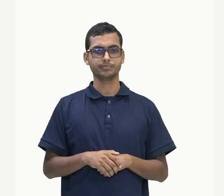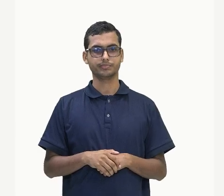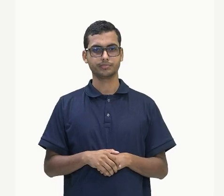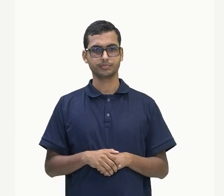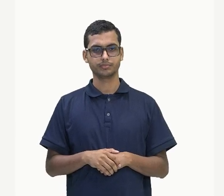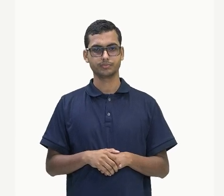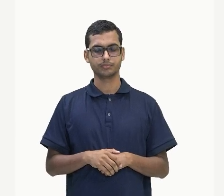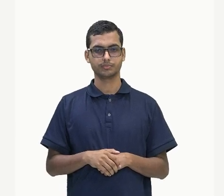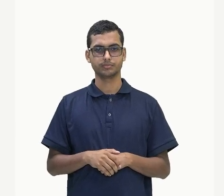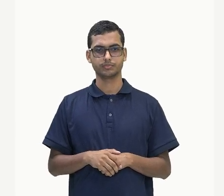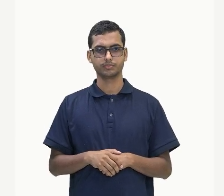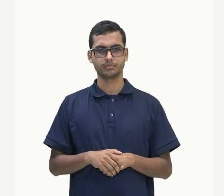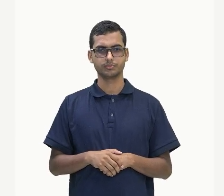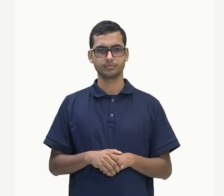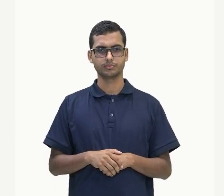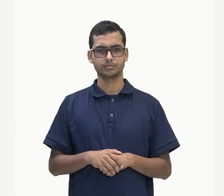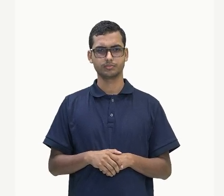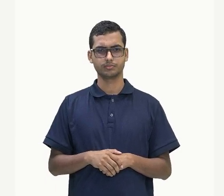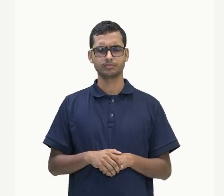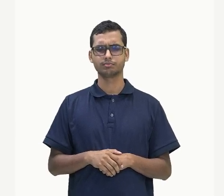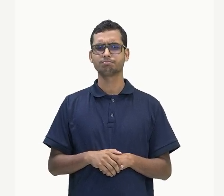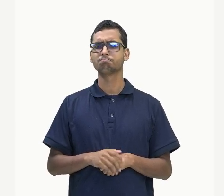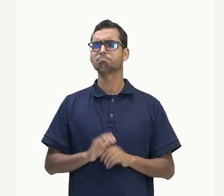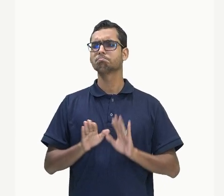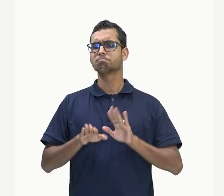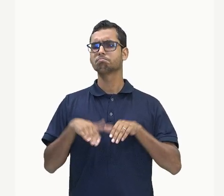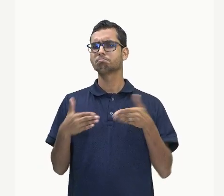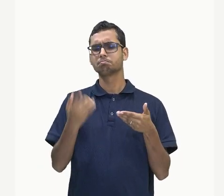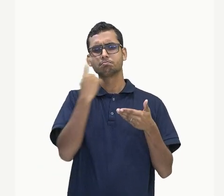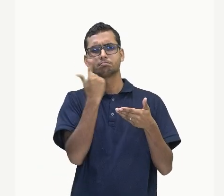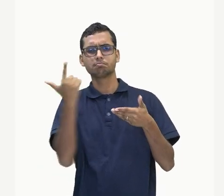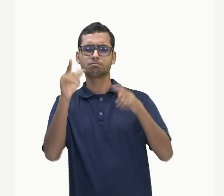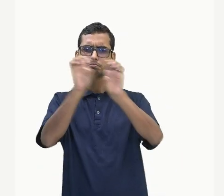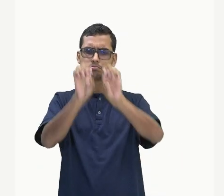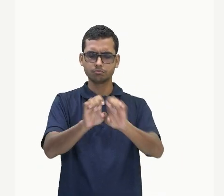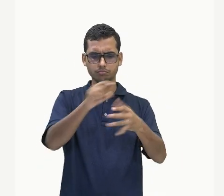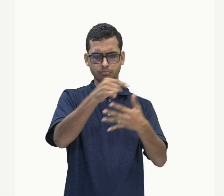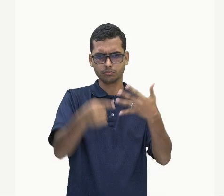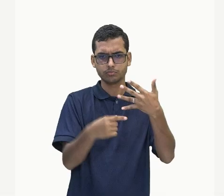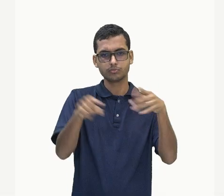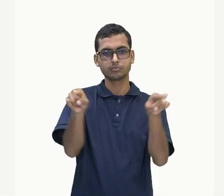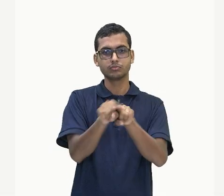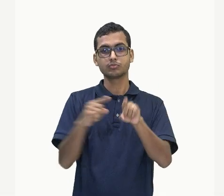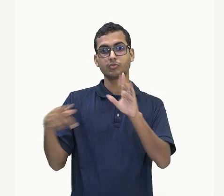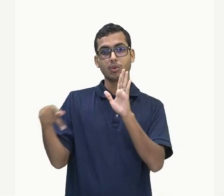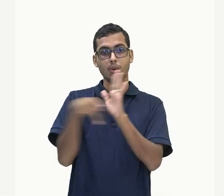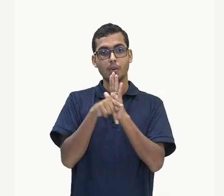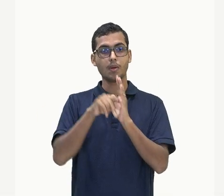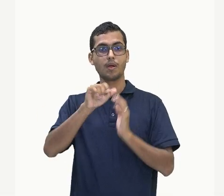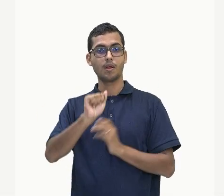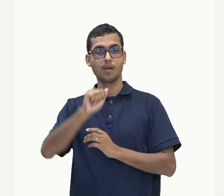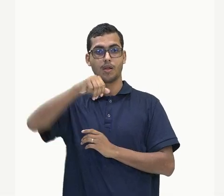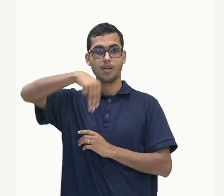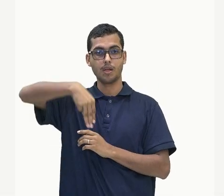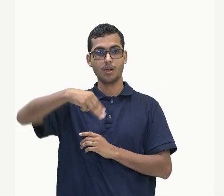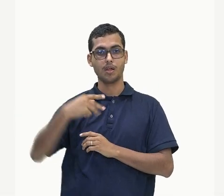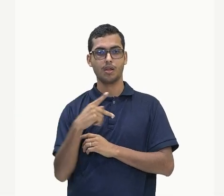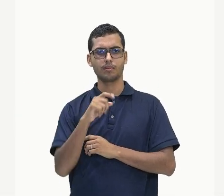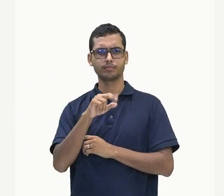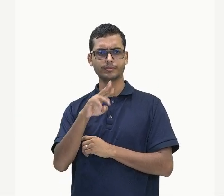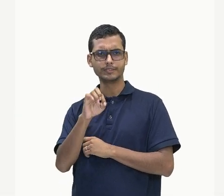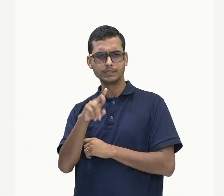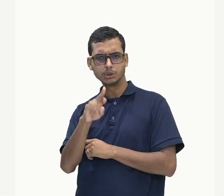Então, quais são os outros elementos de uma onda? A amplitude é a altura da onda medida do ponto de